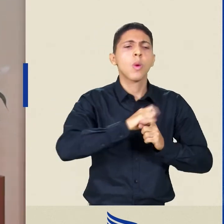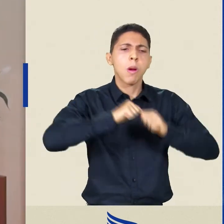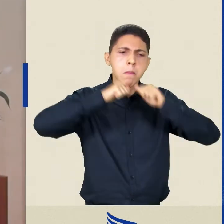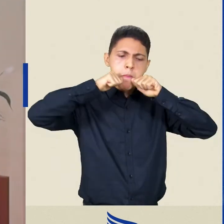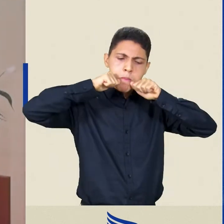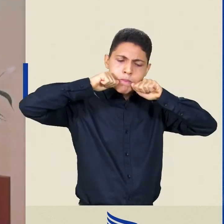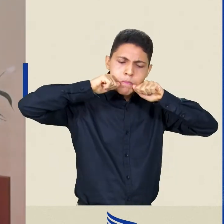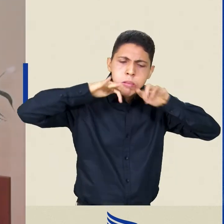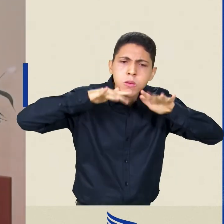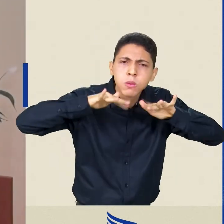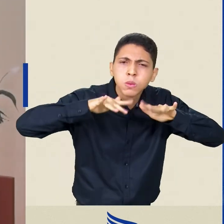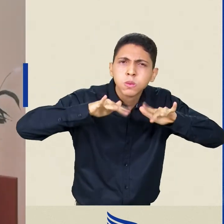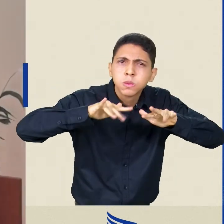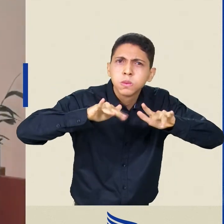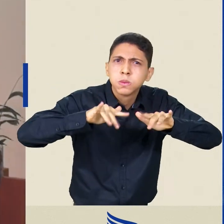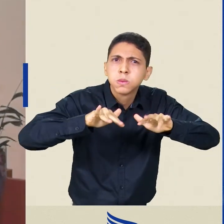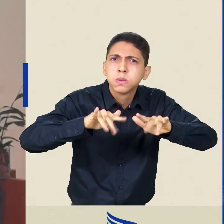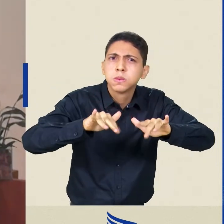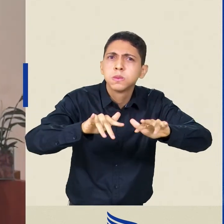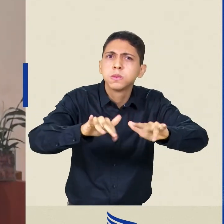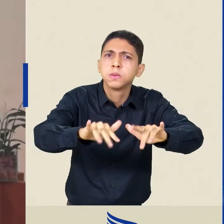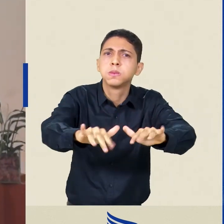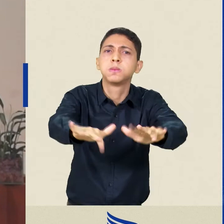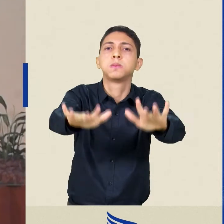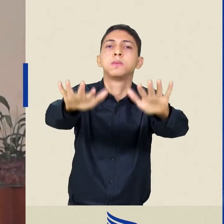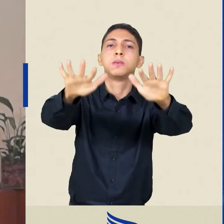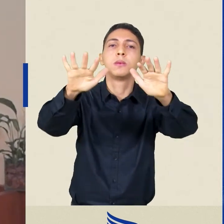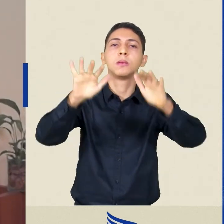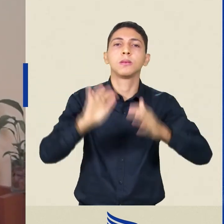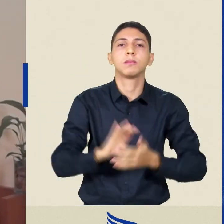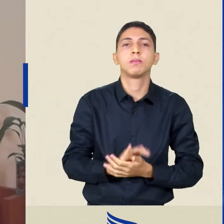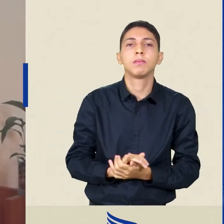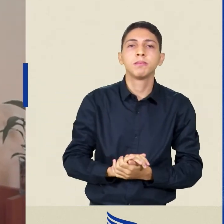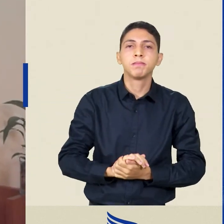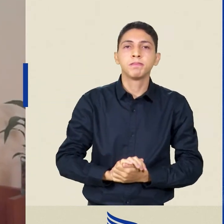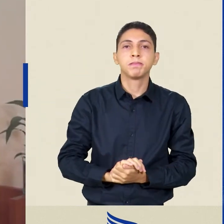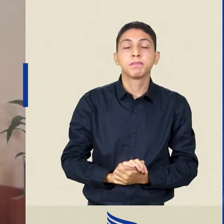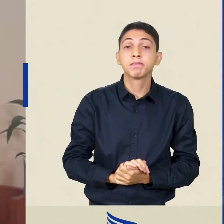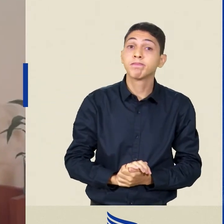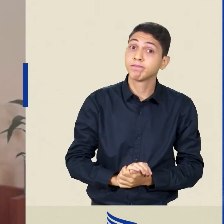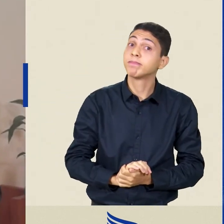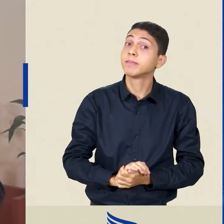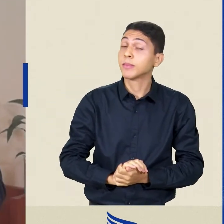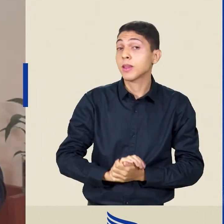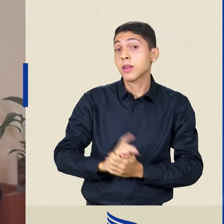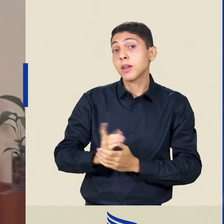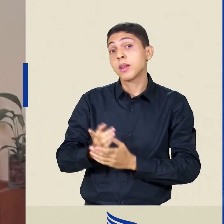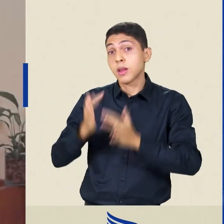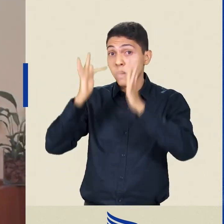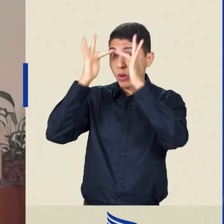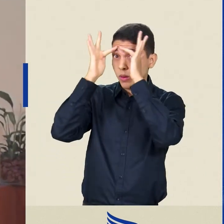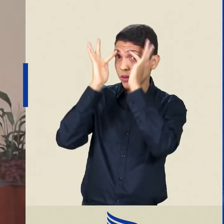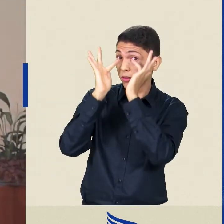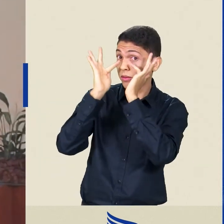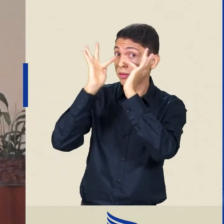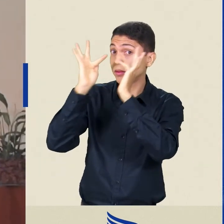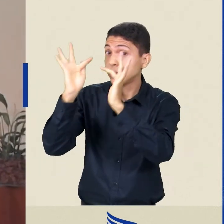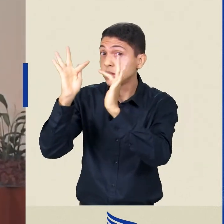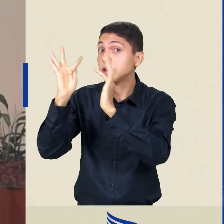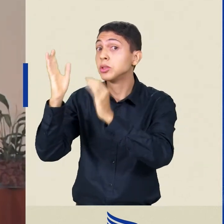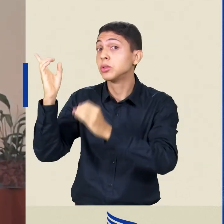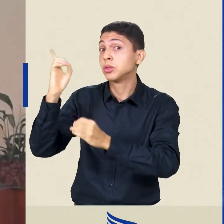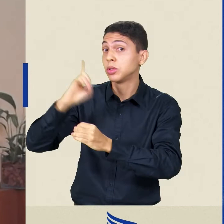e derramar sobre vós grandes bênçãos. A fidelidade nos dízimos é um fator de bênção.